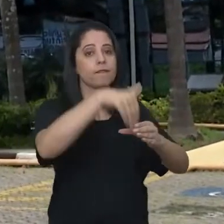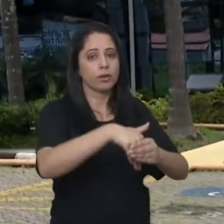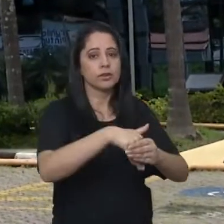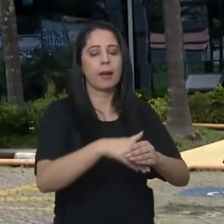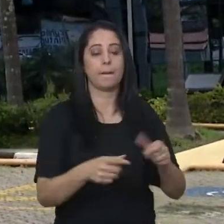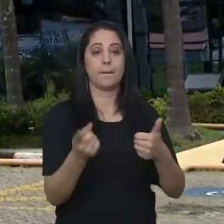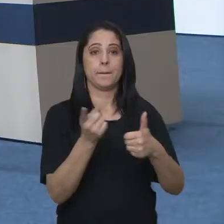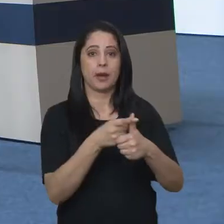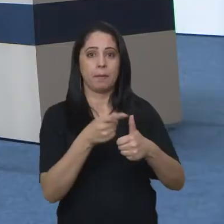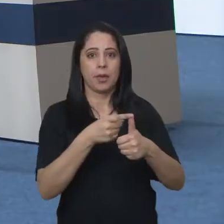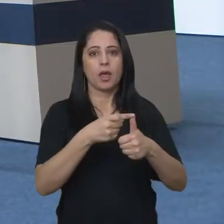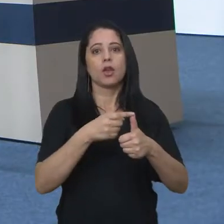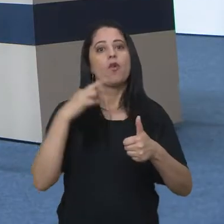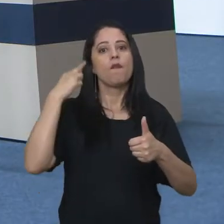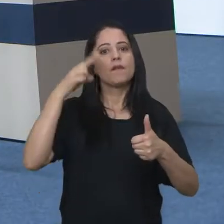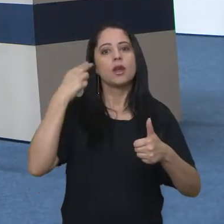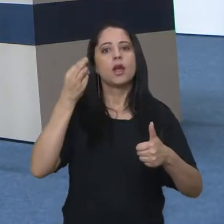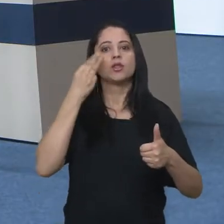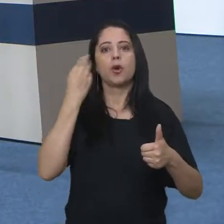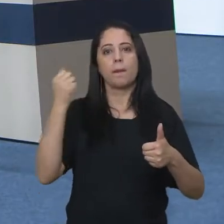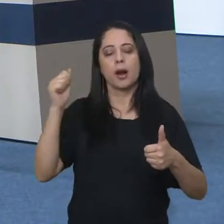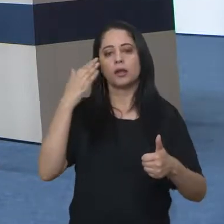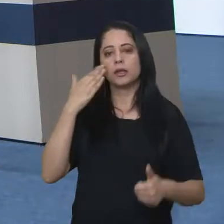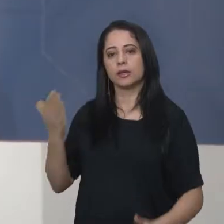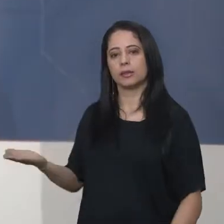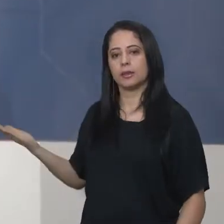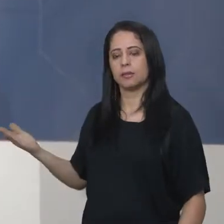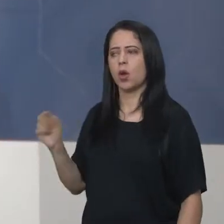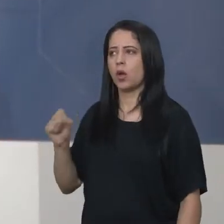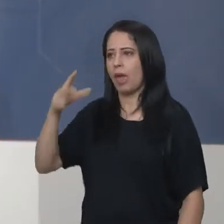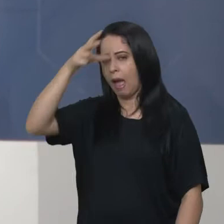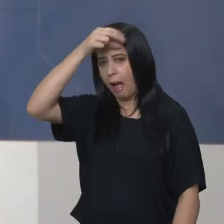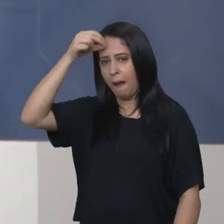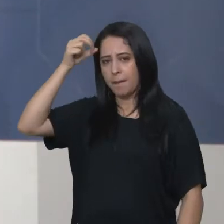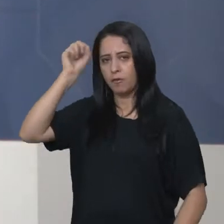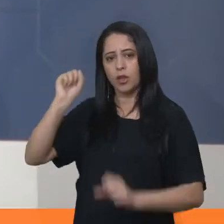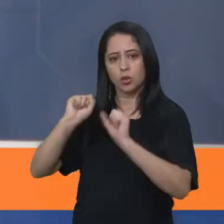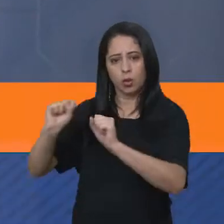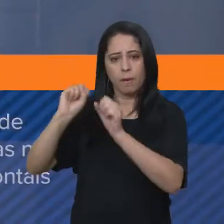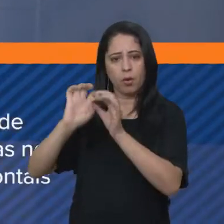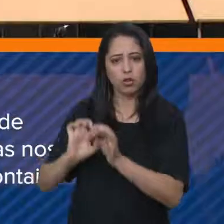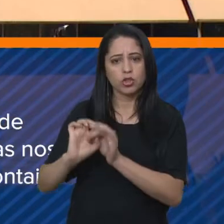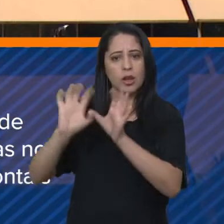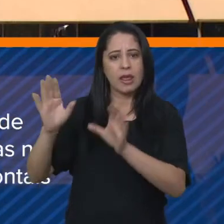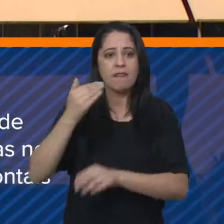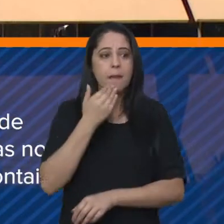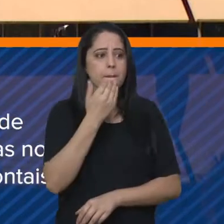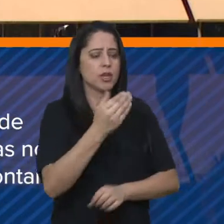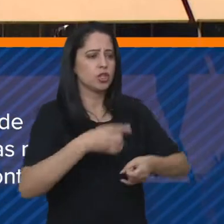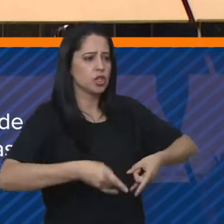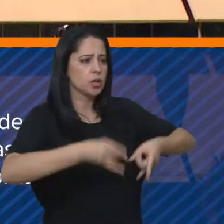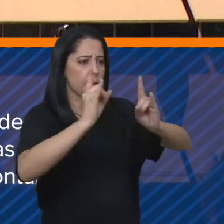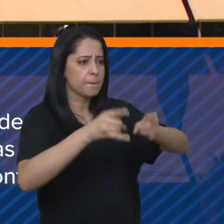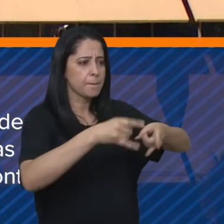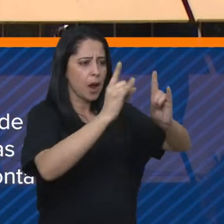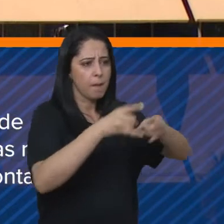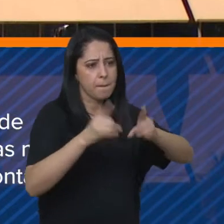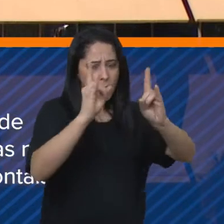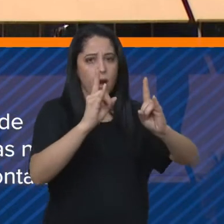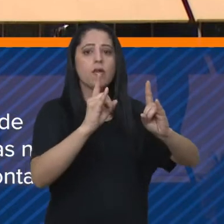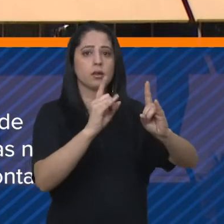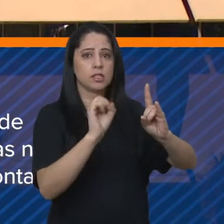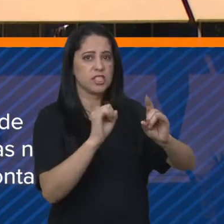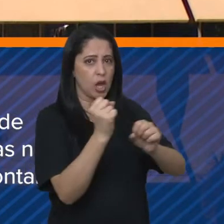dos vereadores. O primeiro, de autoria do vereador Marcão da Academia, autoriza a Prefeitura Municipal solicitar aos